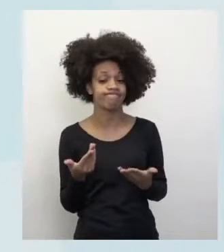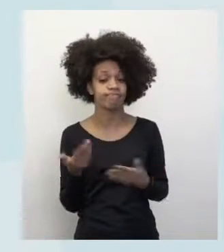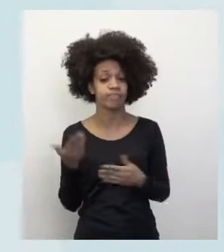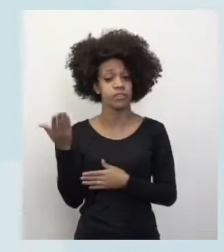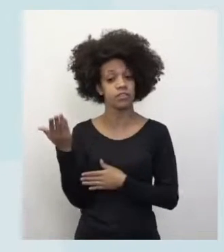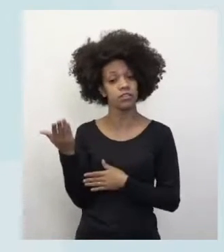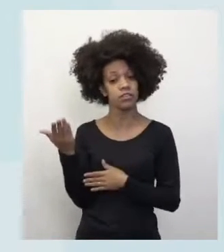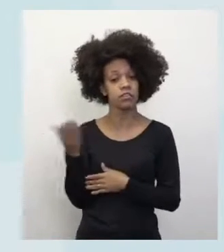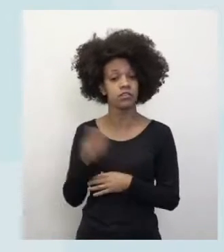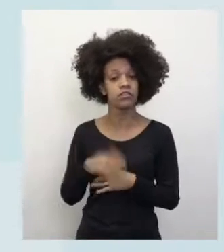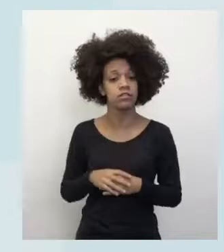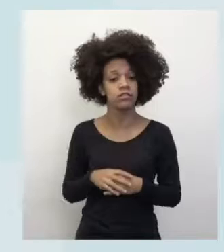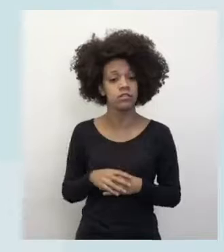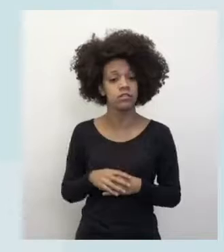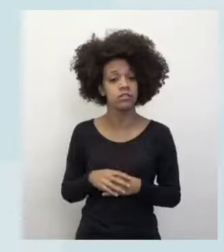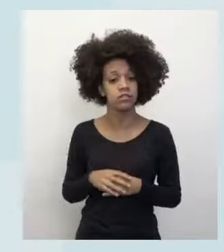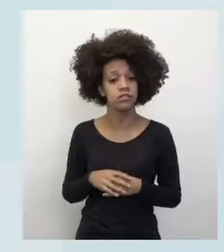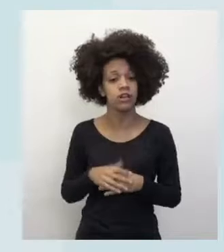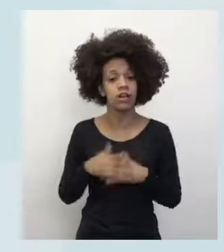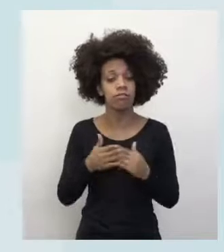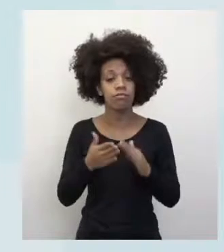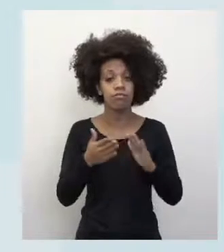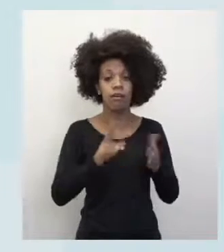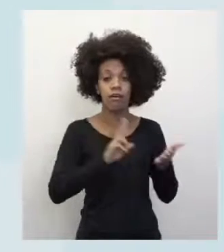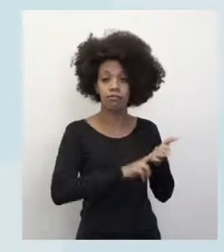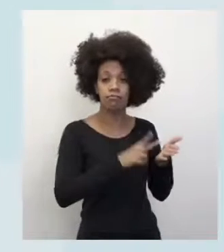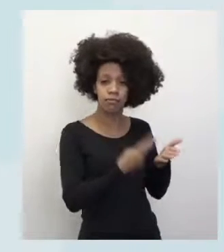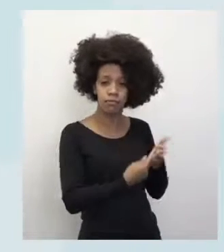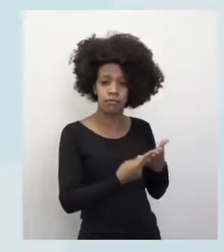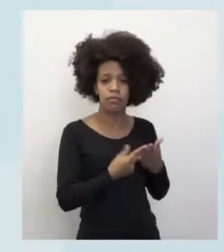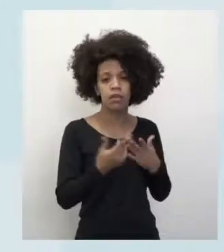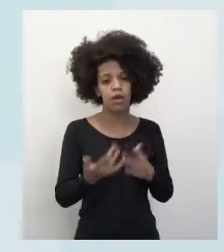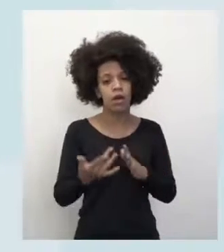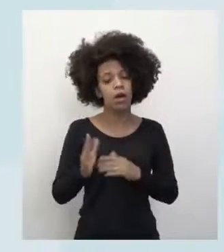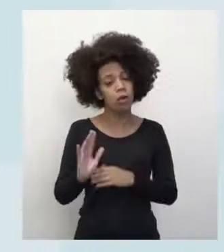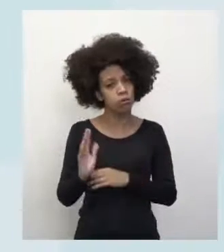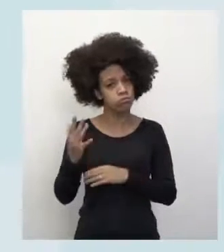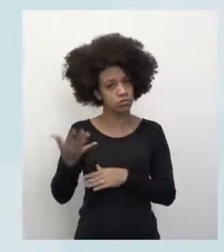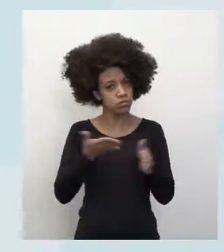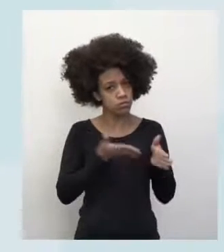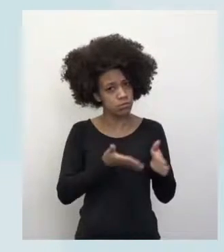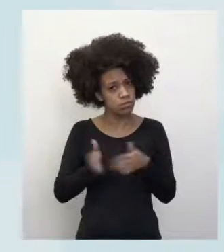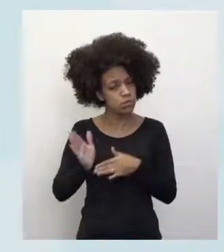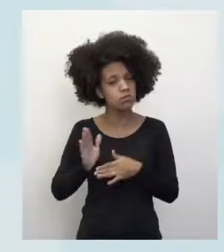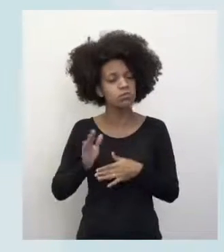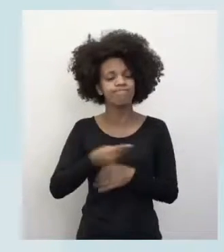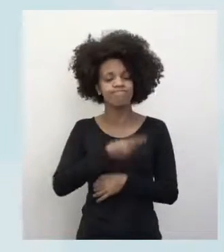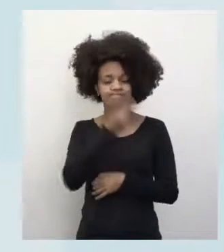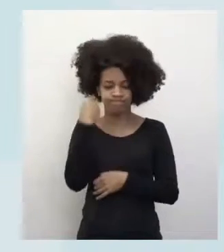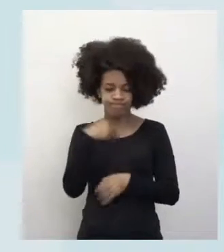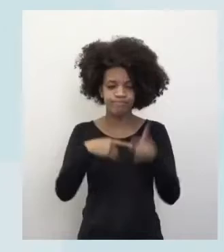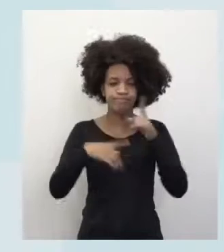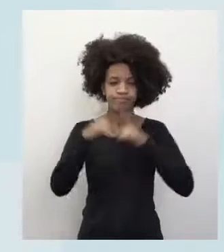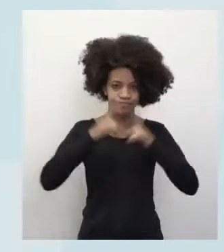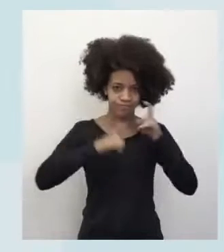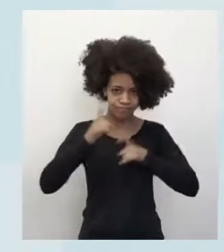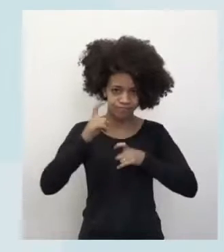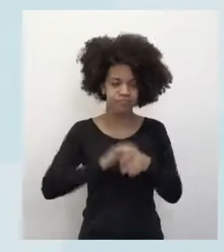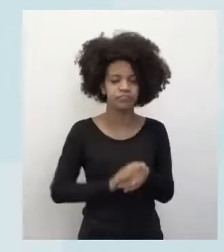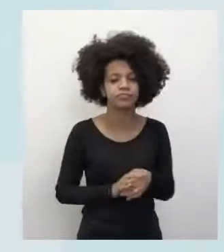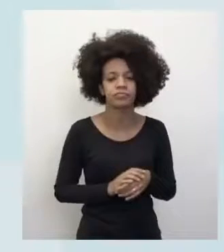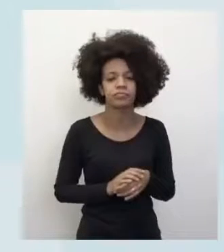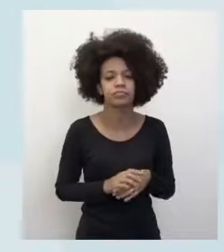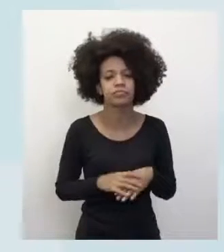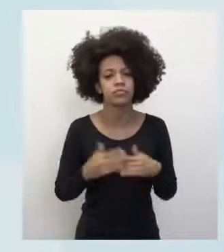questão, né, da interpretação, ela passa justamente por essa questão da estética facial, né? Ou